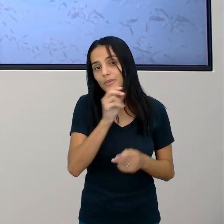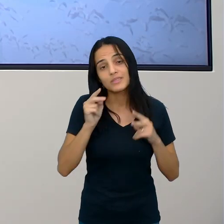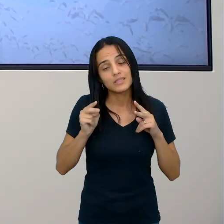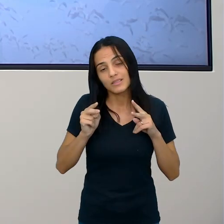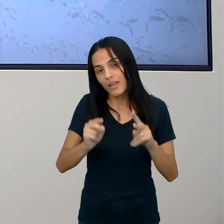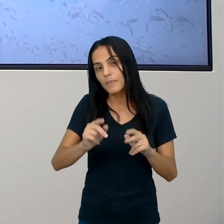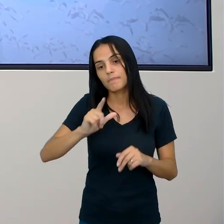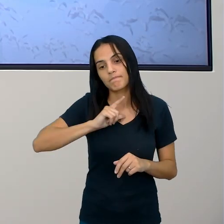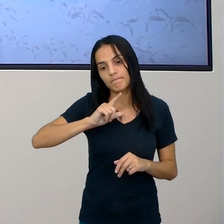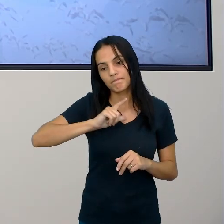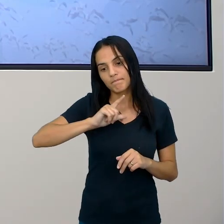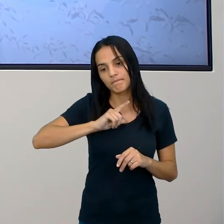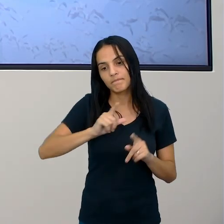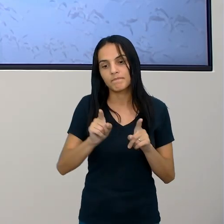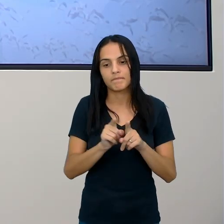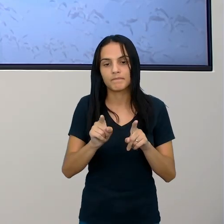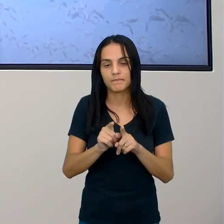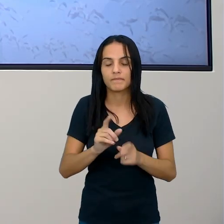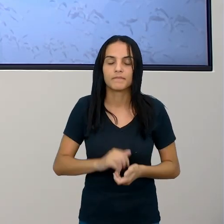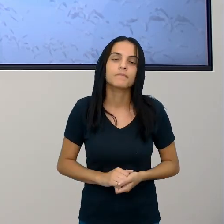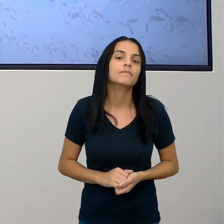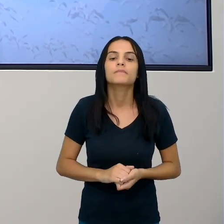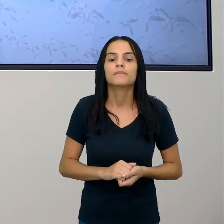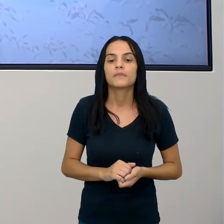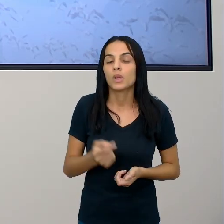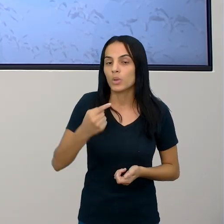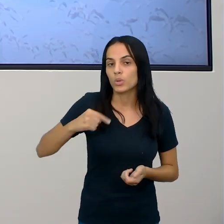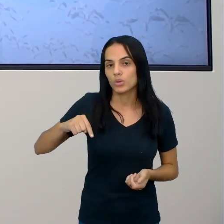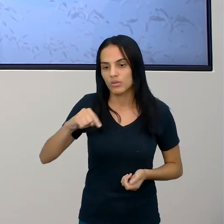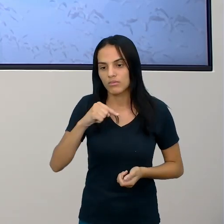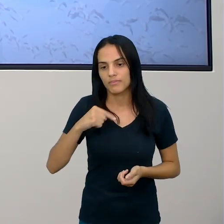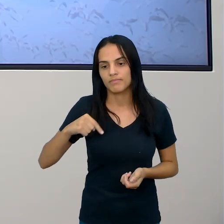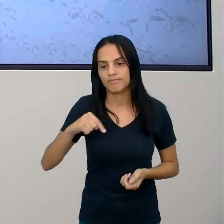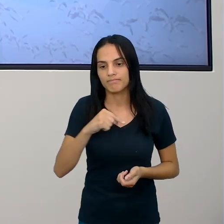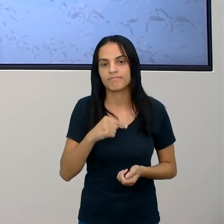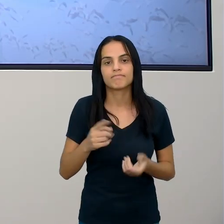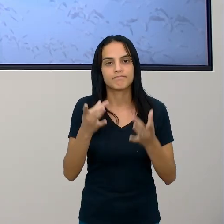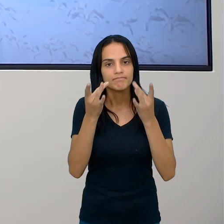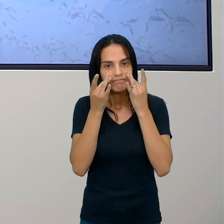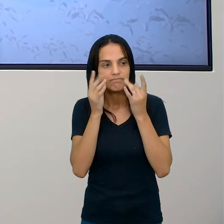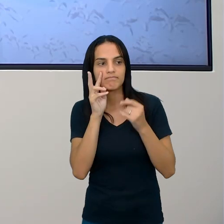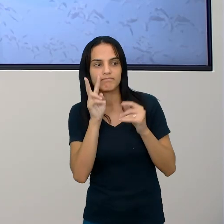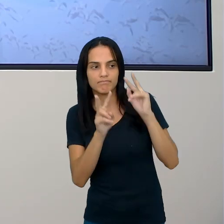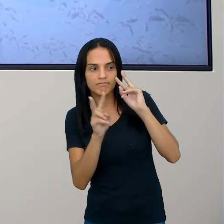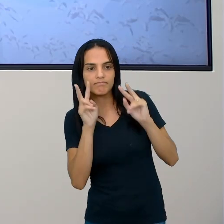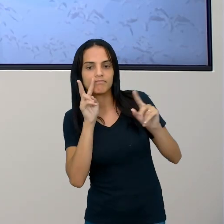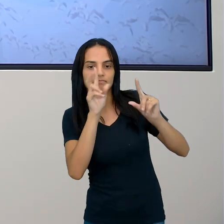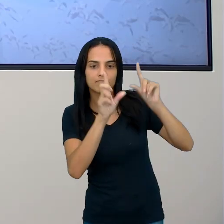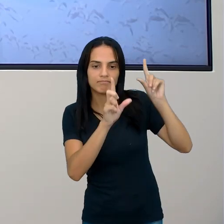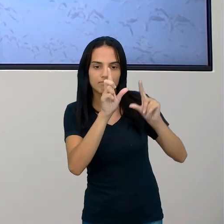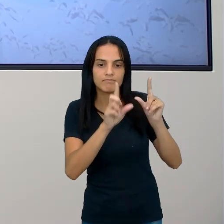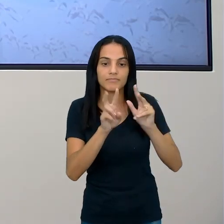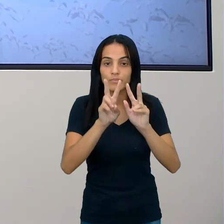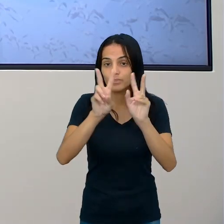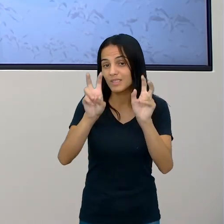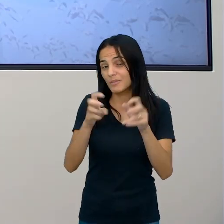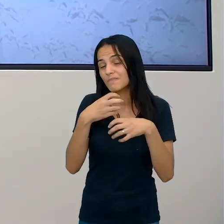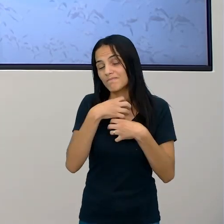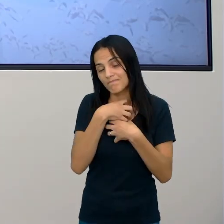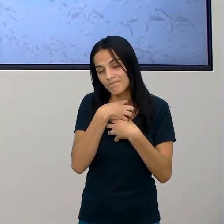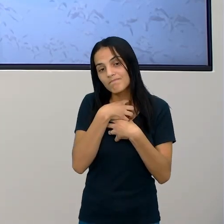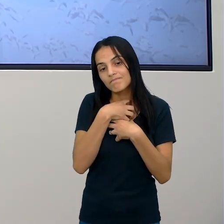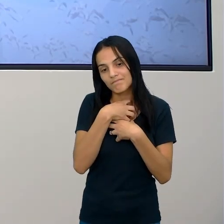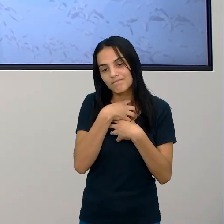existiu também, né? Então, nós estamos aí presenciando um tema sensível, um tema